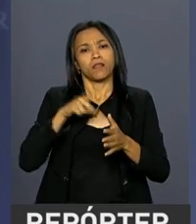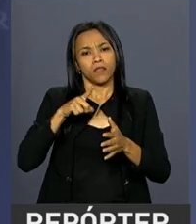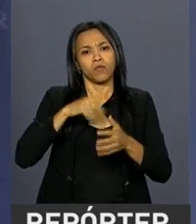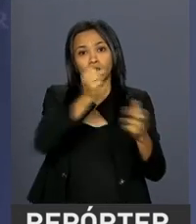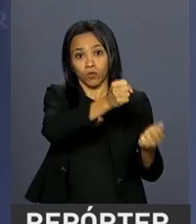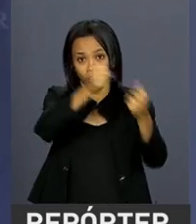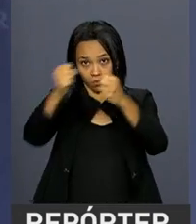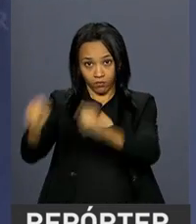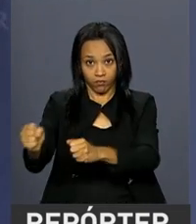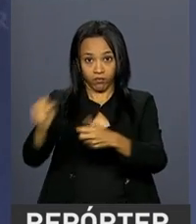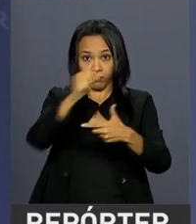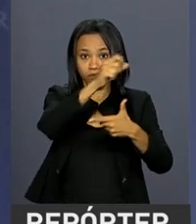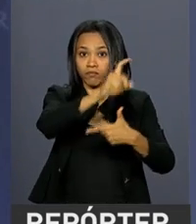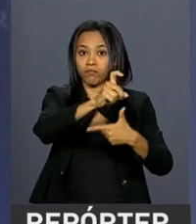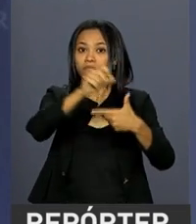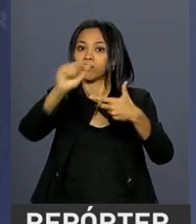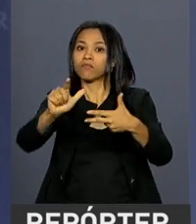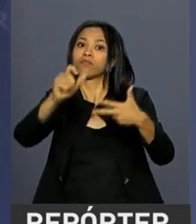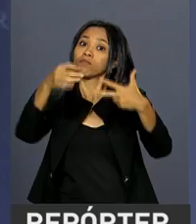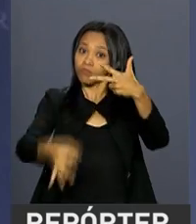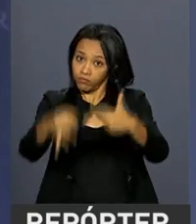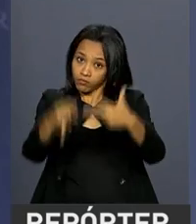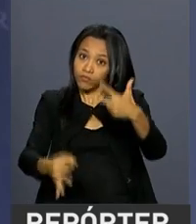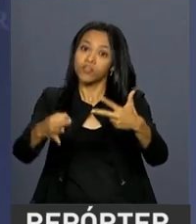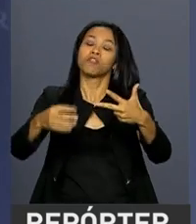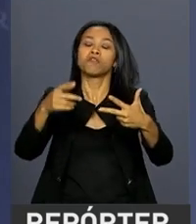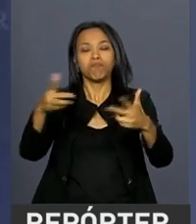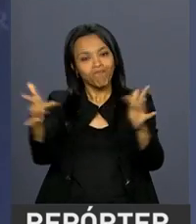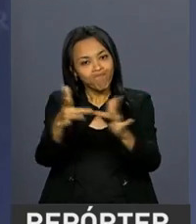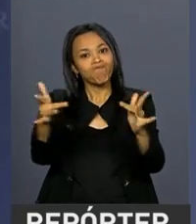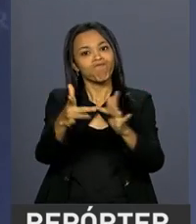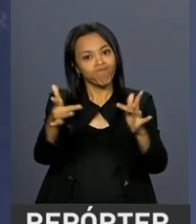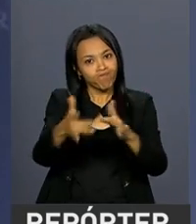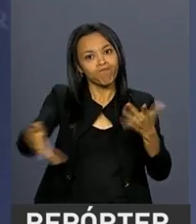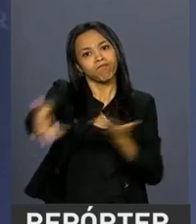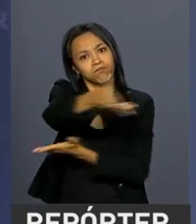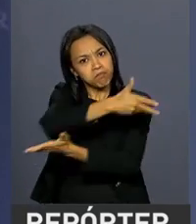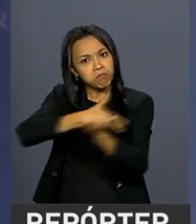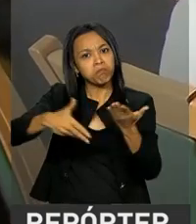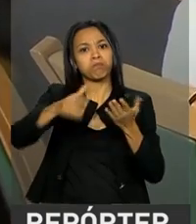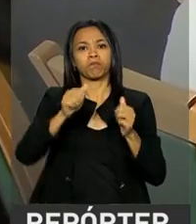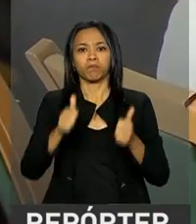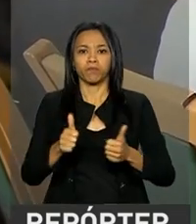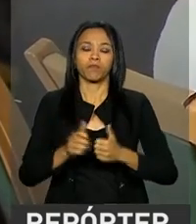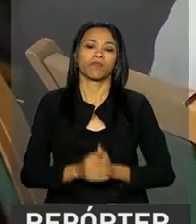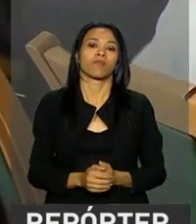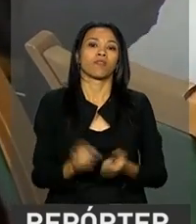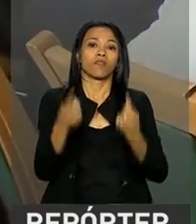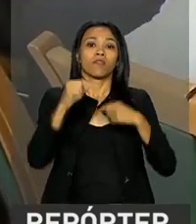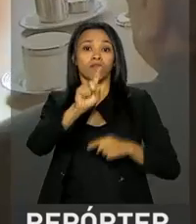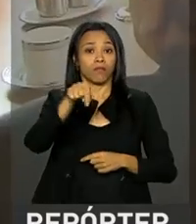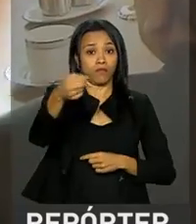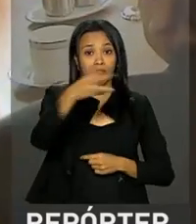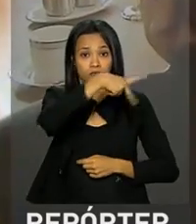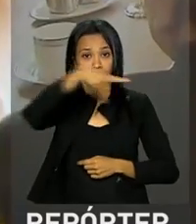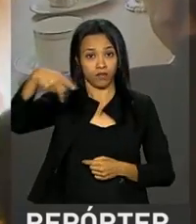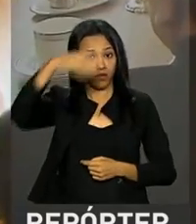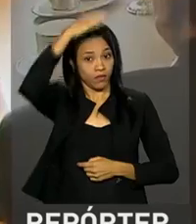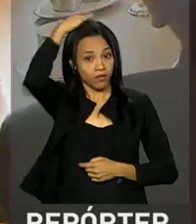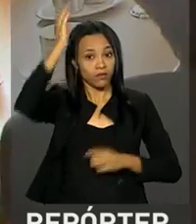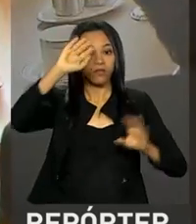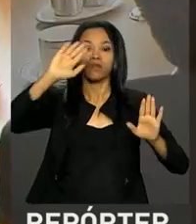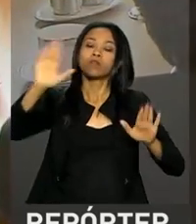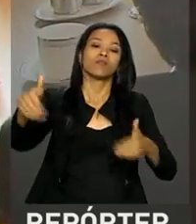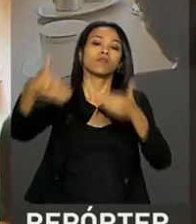tranquilizar a todos as instituições do Brasil funcionam com uma regularidade extraordinária depois Michel Temer se encontrou com o